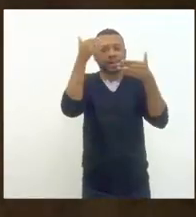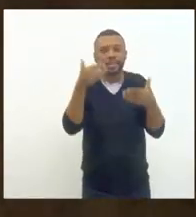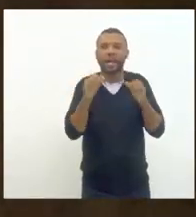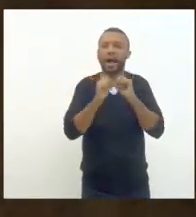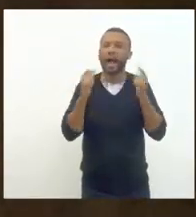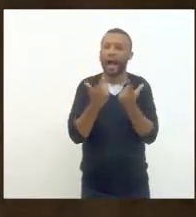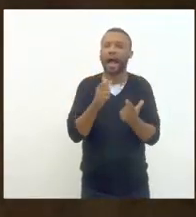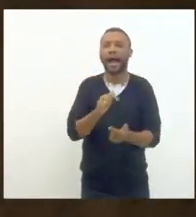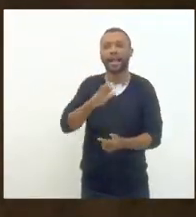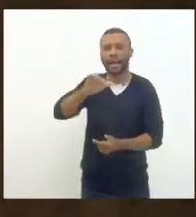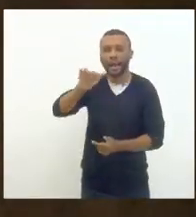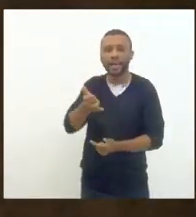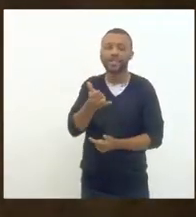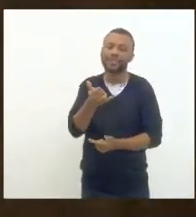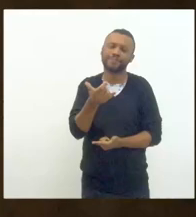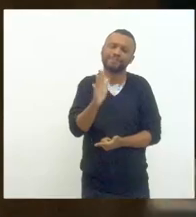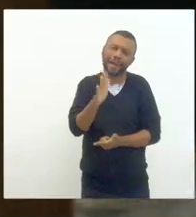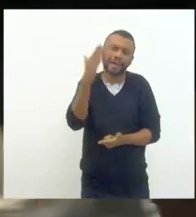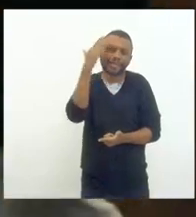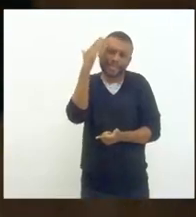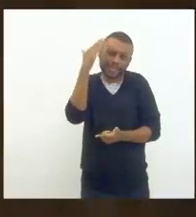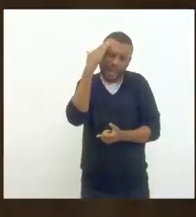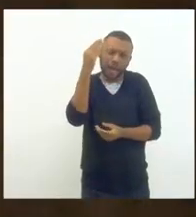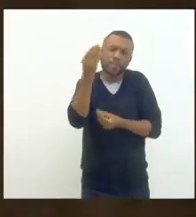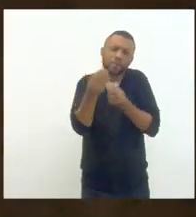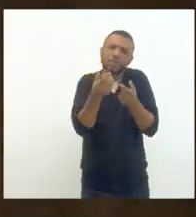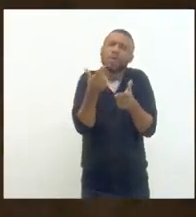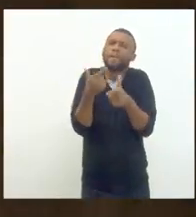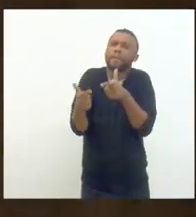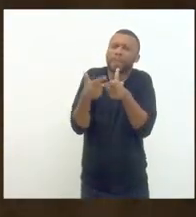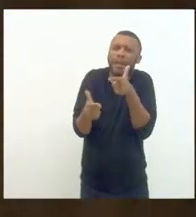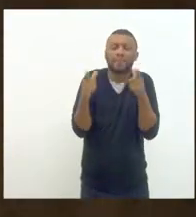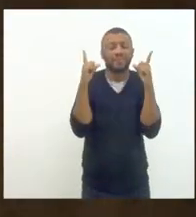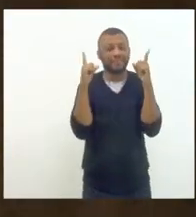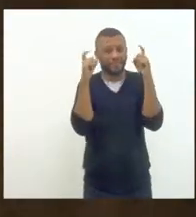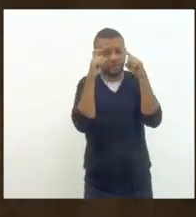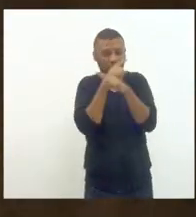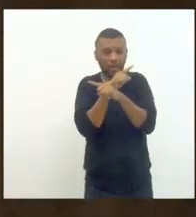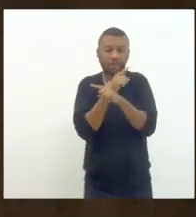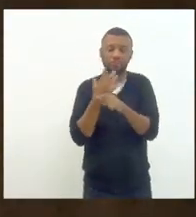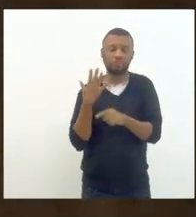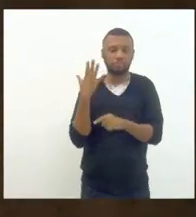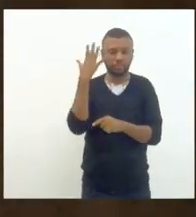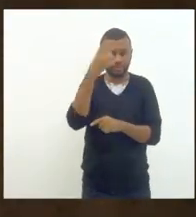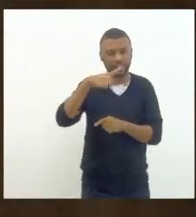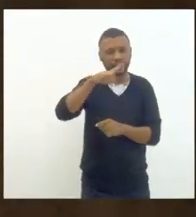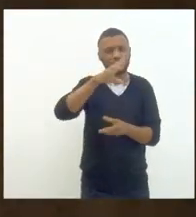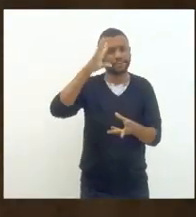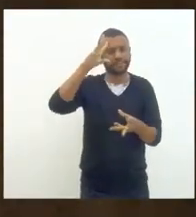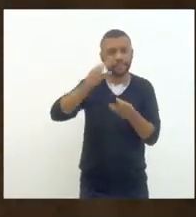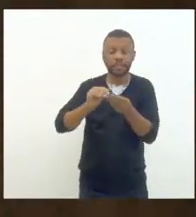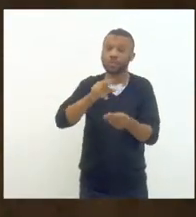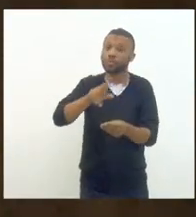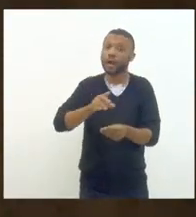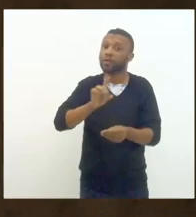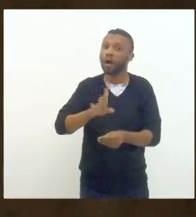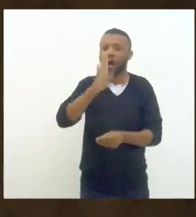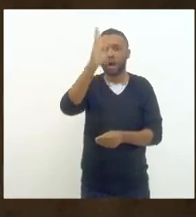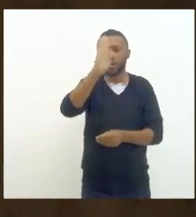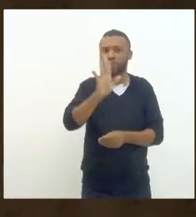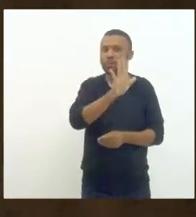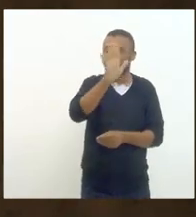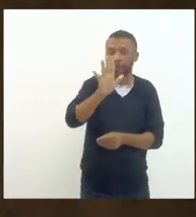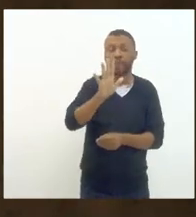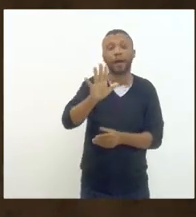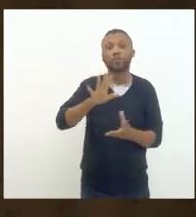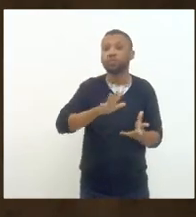Alerge. Apesar dos pesares, de todas as dificuldades que vocês conhecem, que não é apenas do Brasil, mas